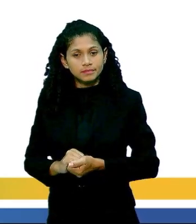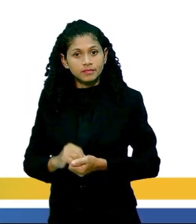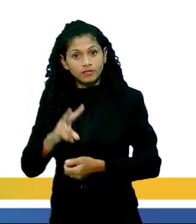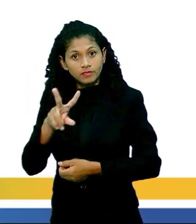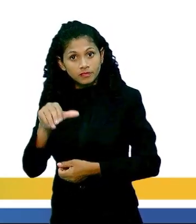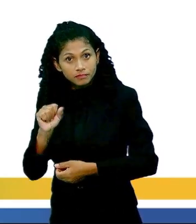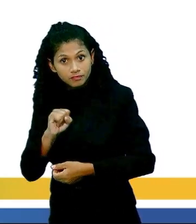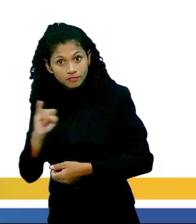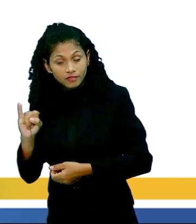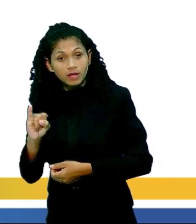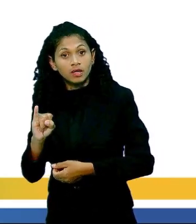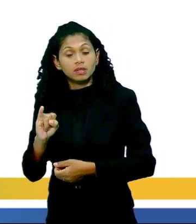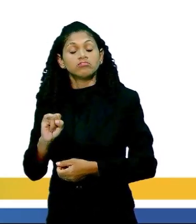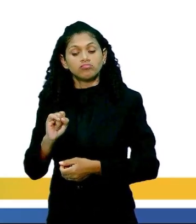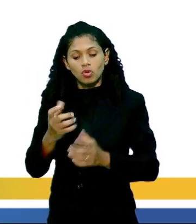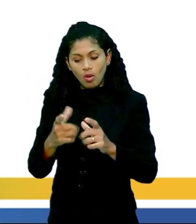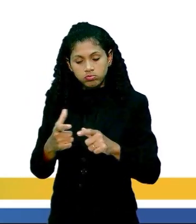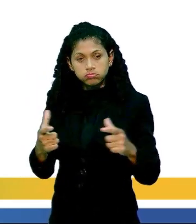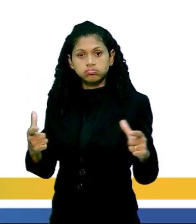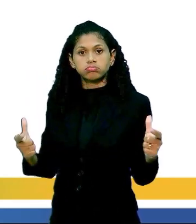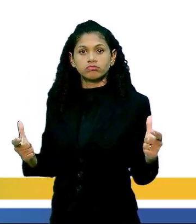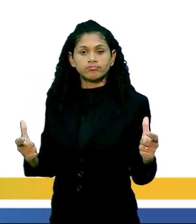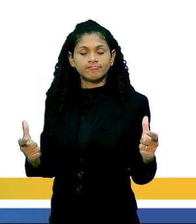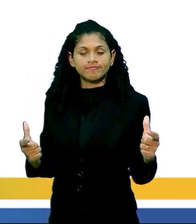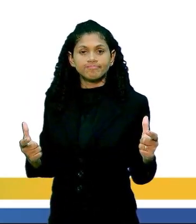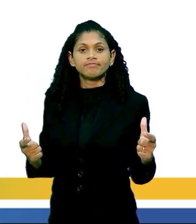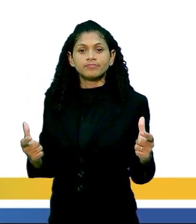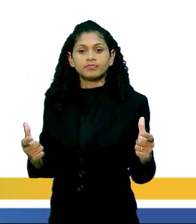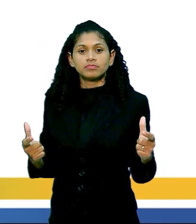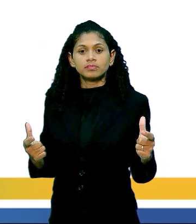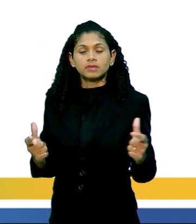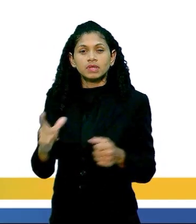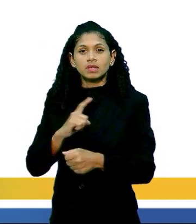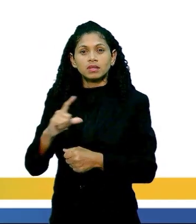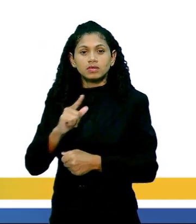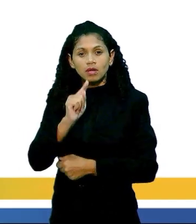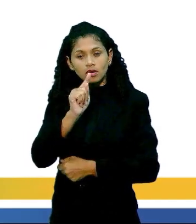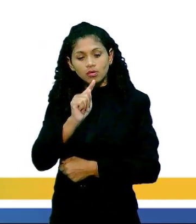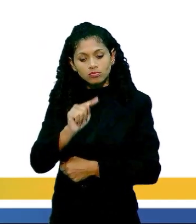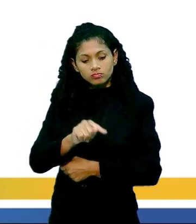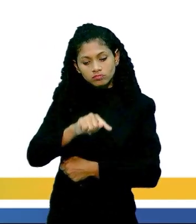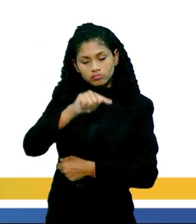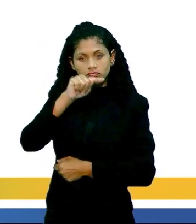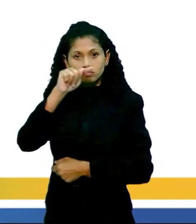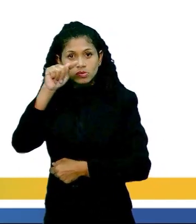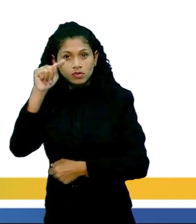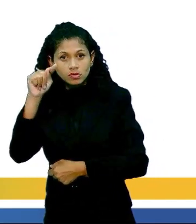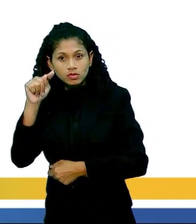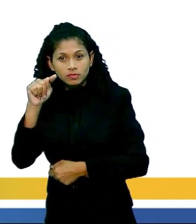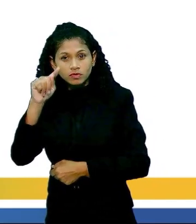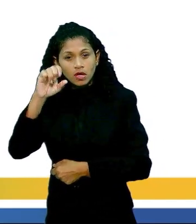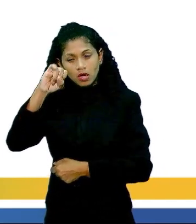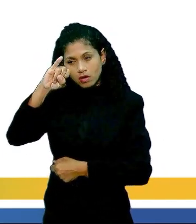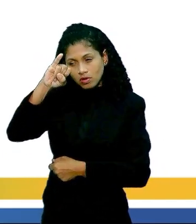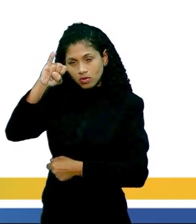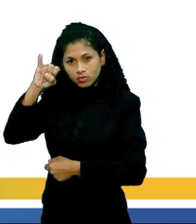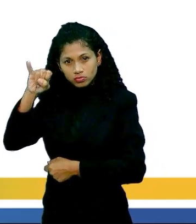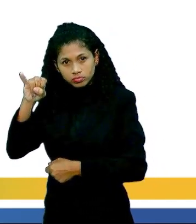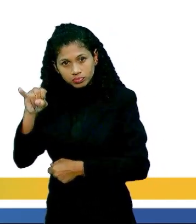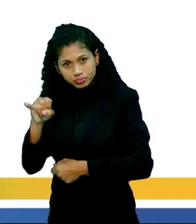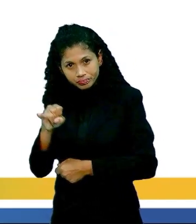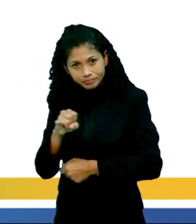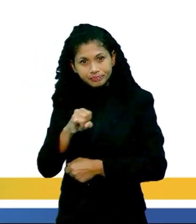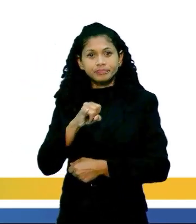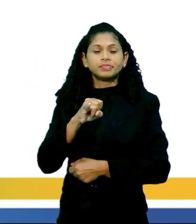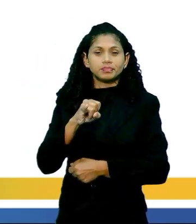como representar isso graficamente. Existe uma curva chamada curva de crescimento em J. Reparem